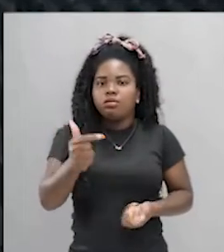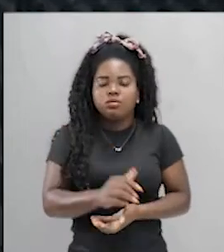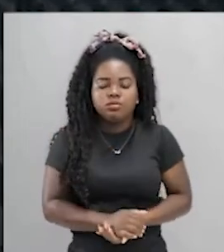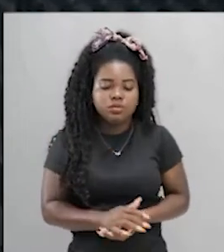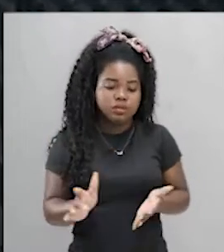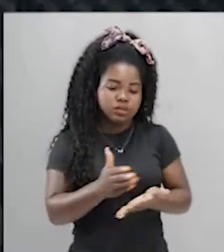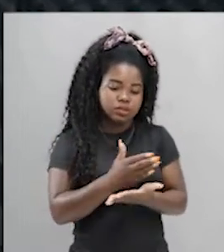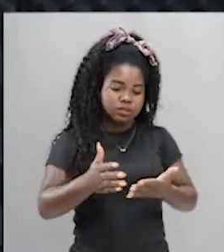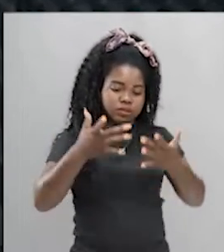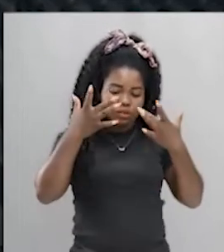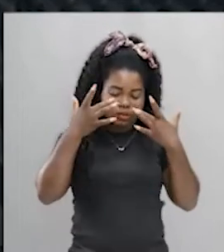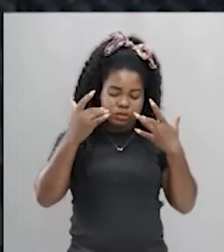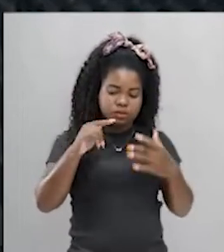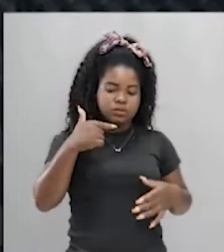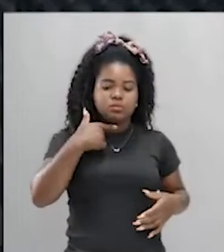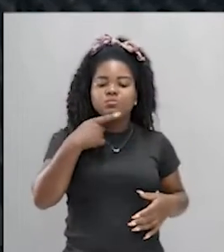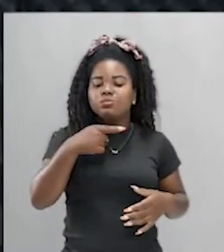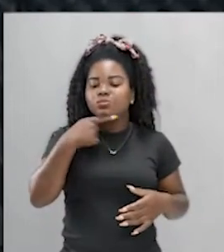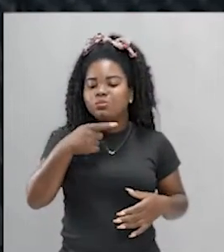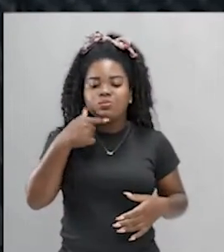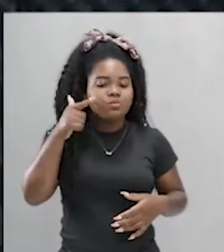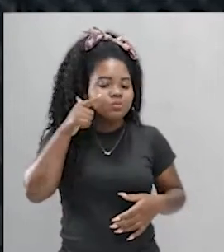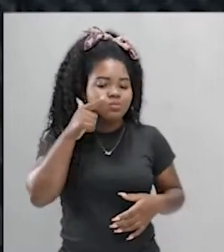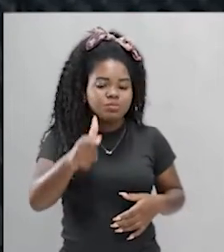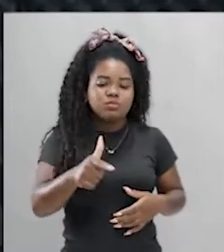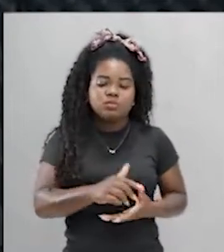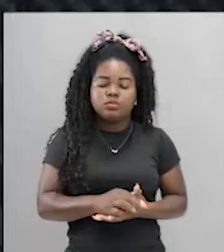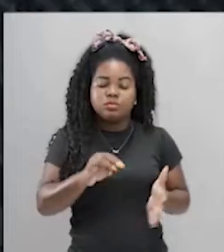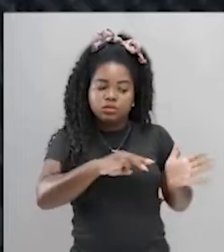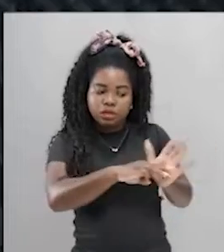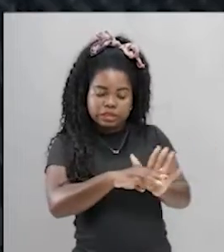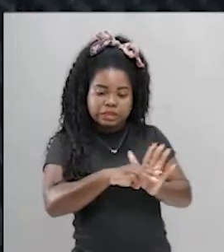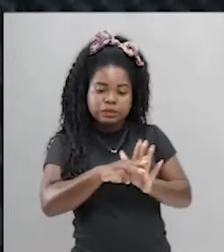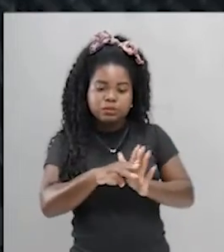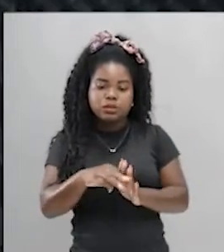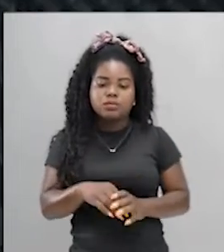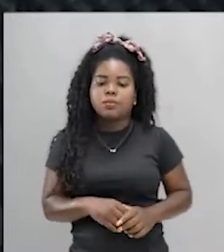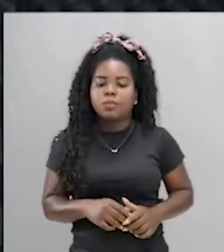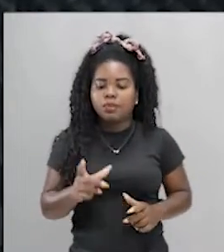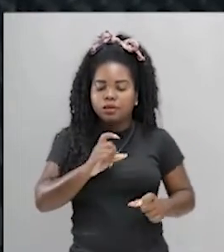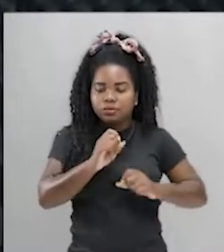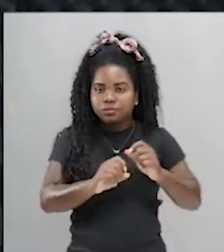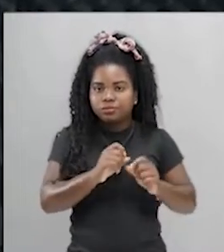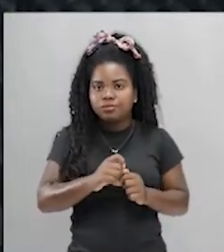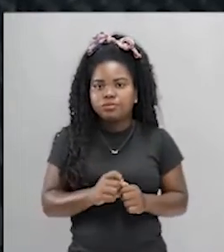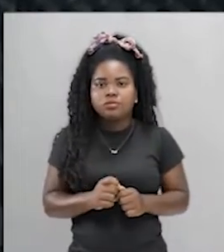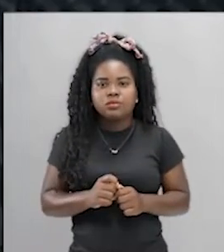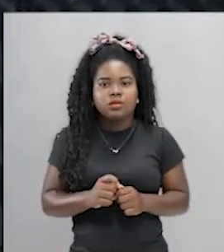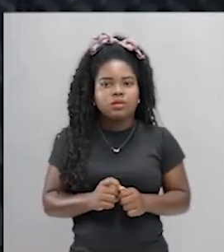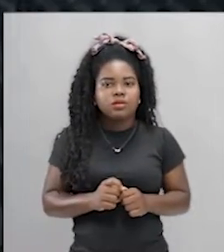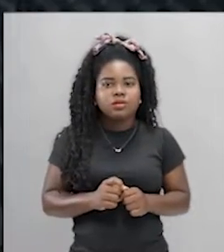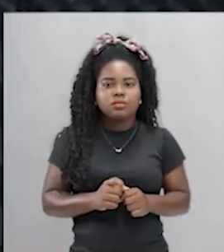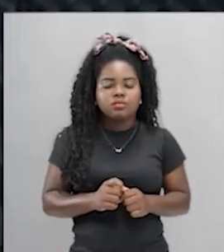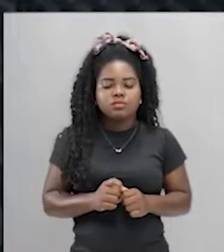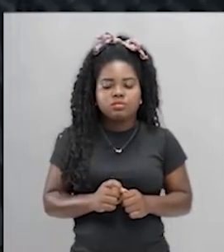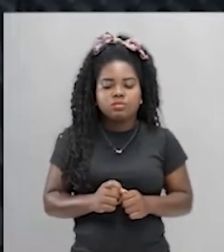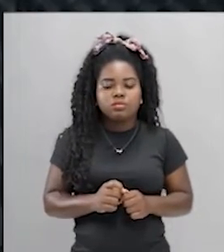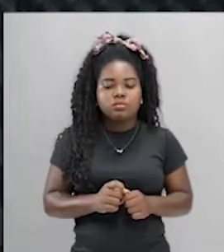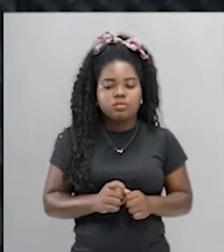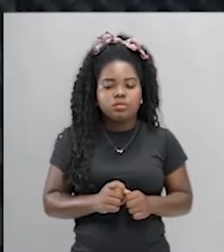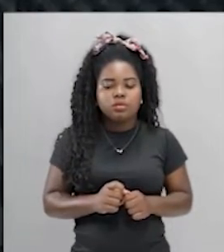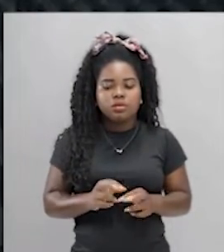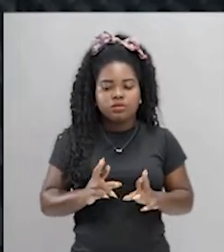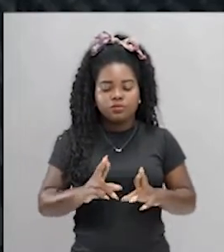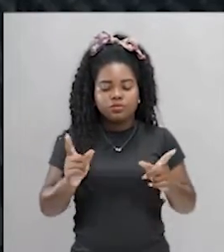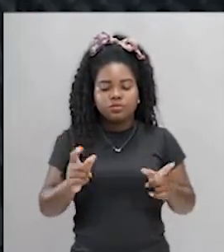alguns atores que não conseguem se aderir ao método de Grotowski, né, eles têm essa coisa do... é muito forçado. Não, é uma linha de